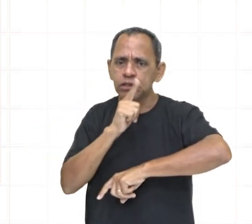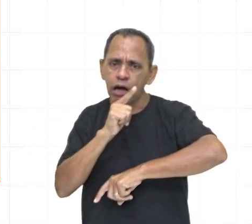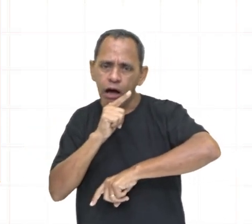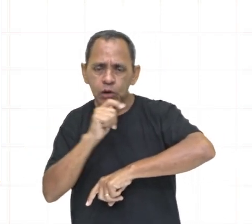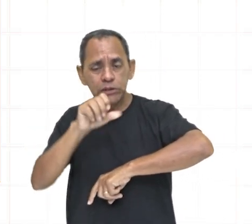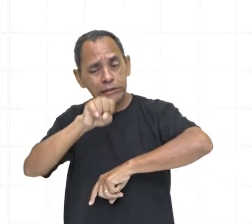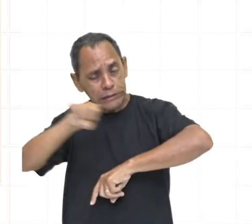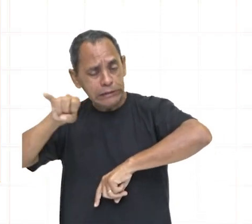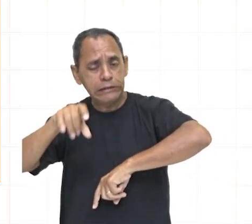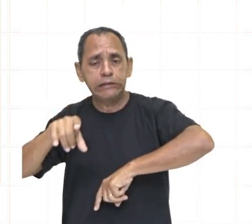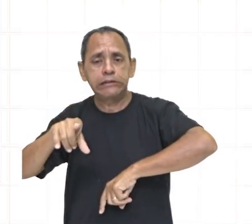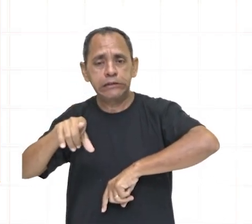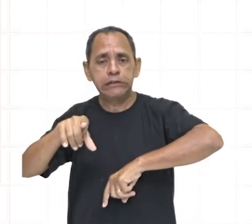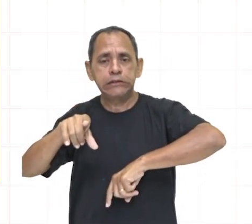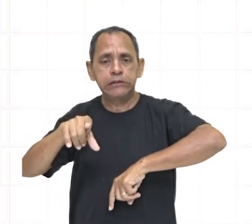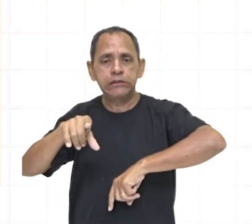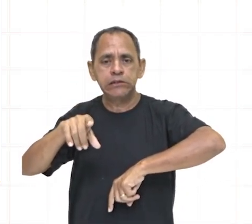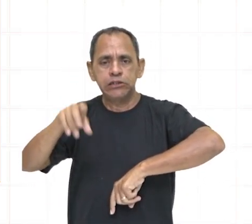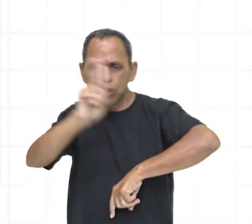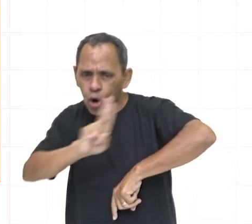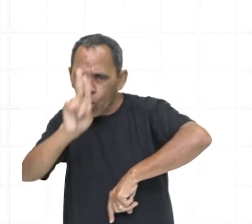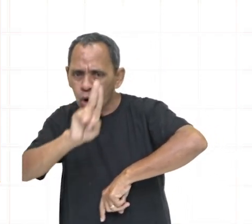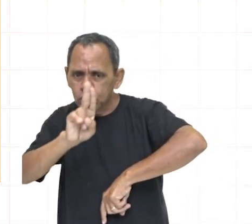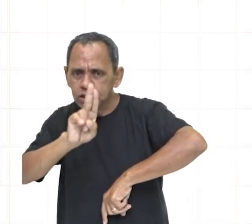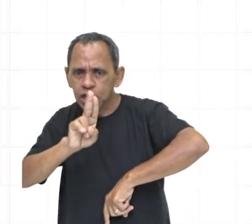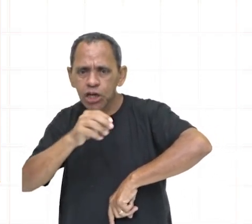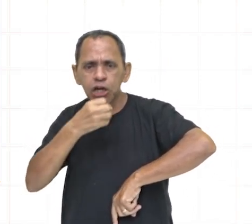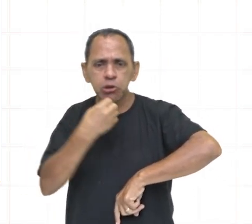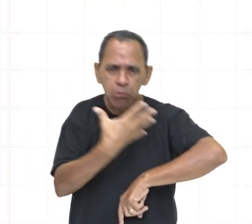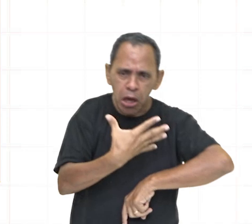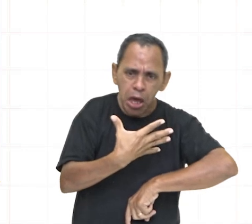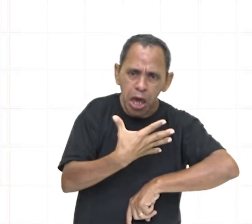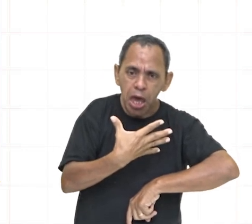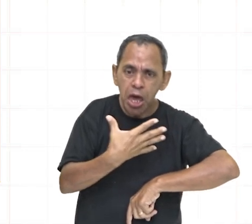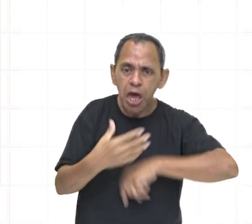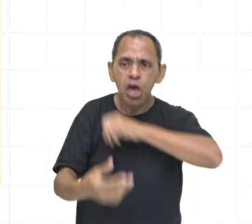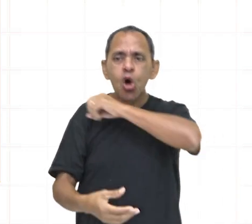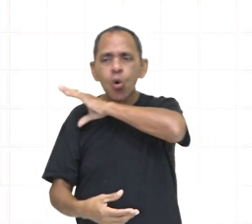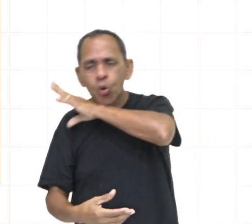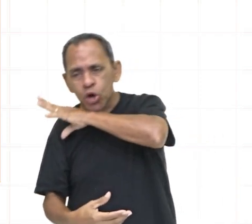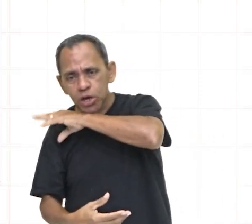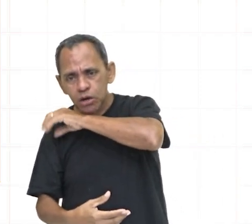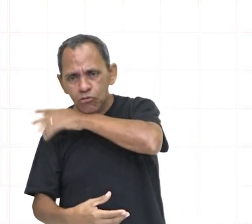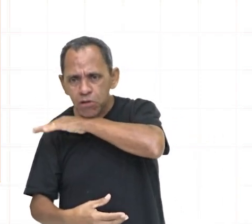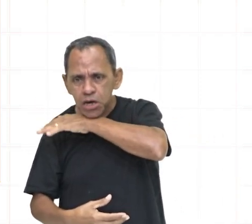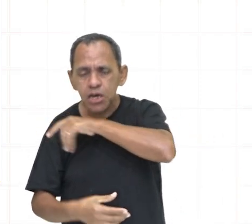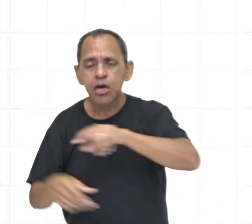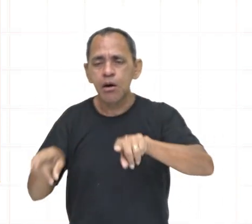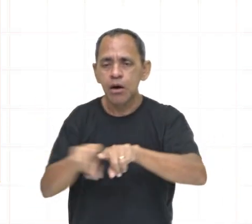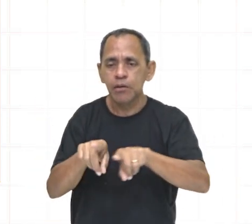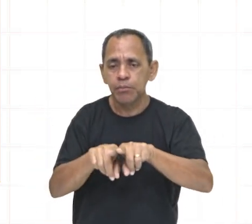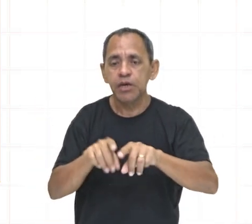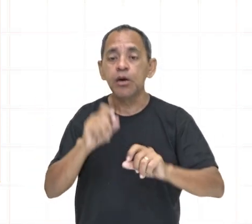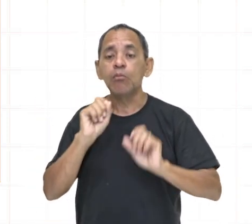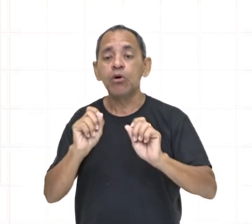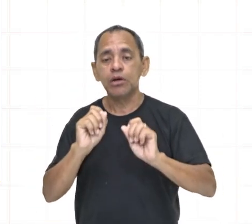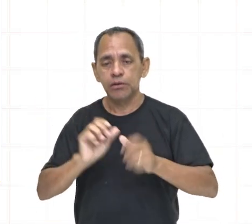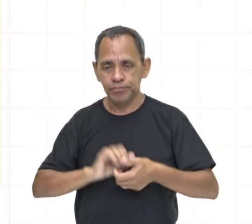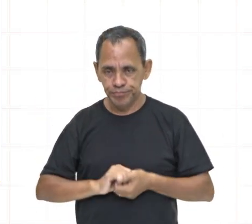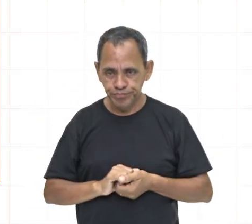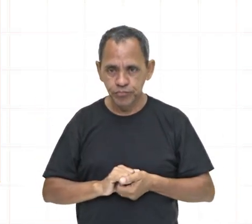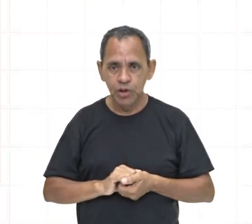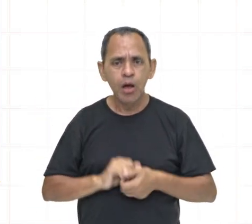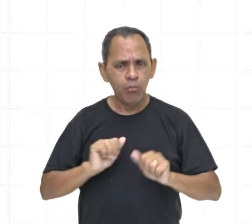utilizando, porque até a água, gente, ela pode interferir no solo e, consequentemente, o solo ele pode ficar